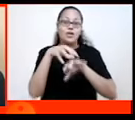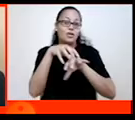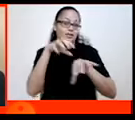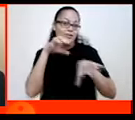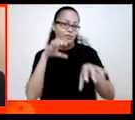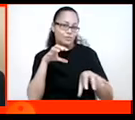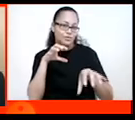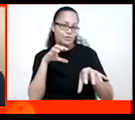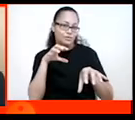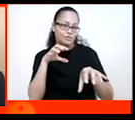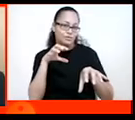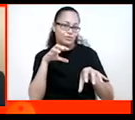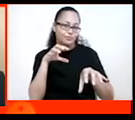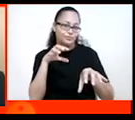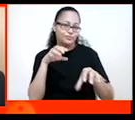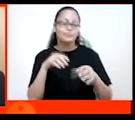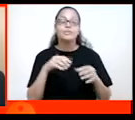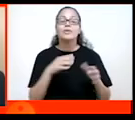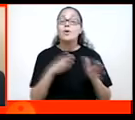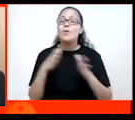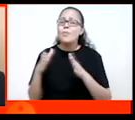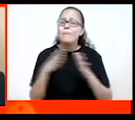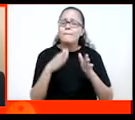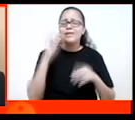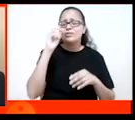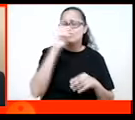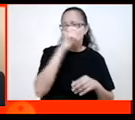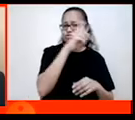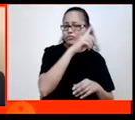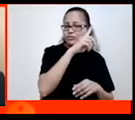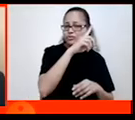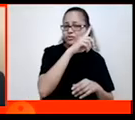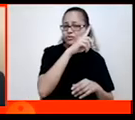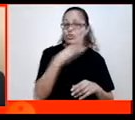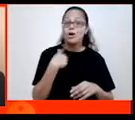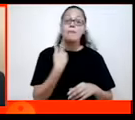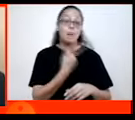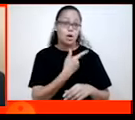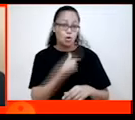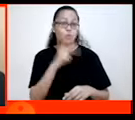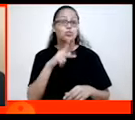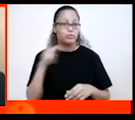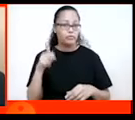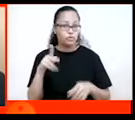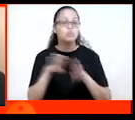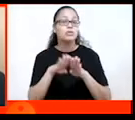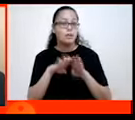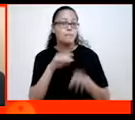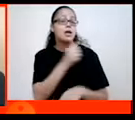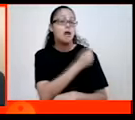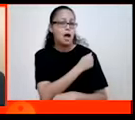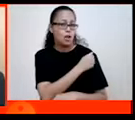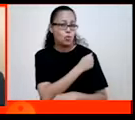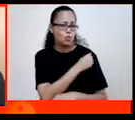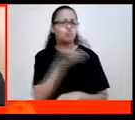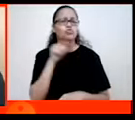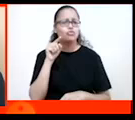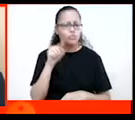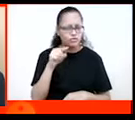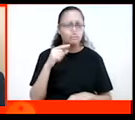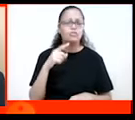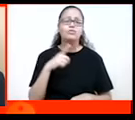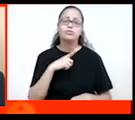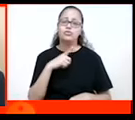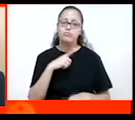ensino remoto, né? É um período bem difícil, né, para todos nós, professores, e para os alunos também, né, para vocês que tiveram